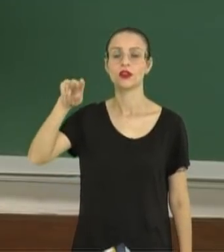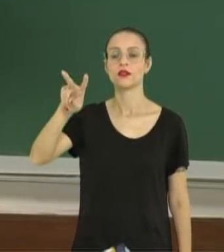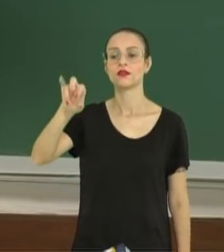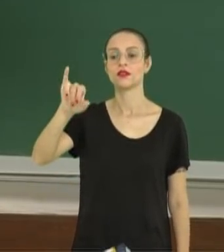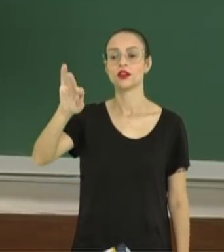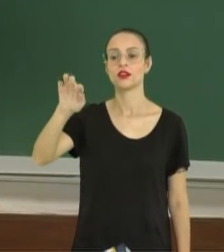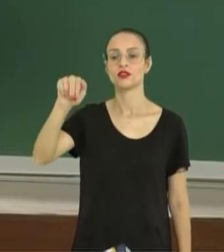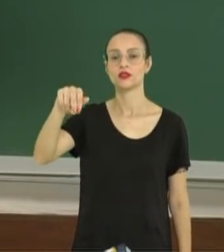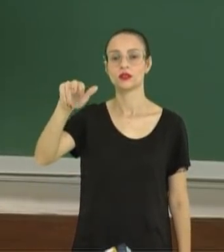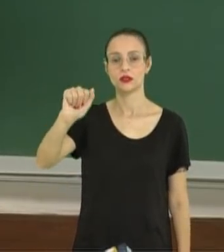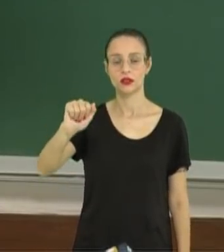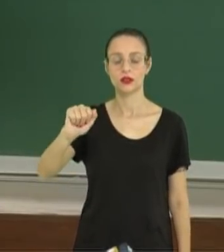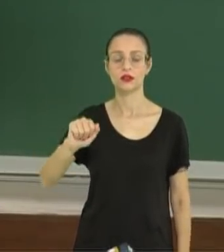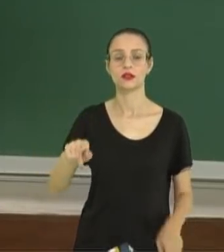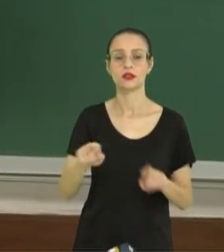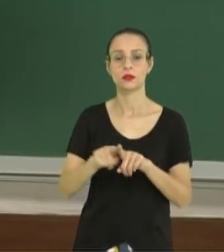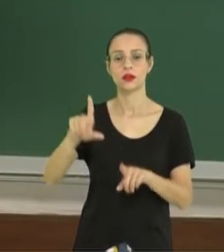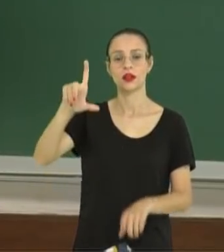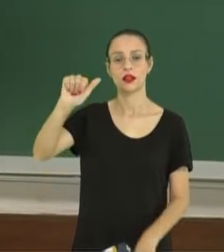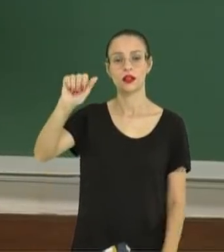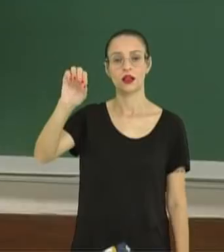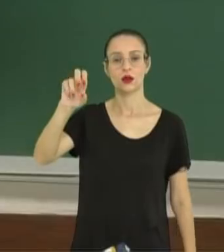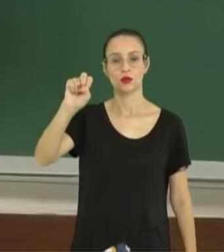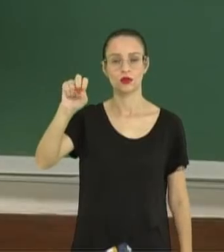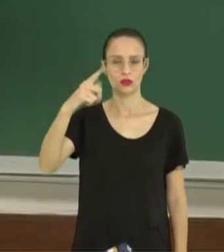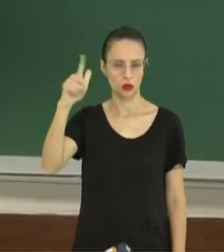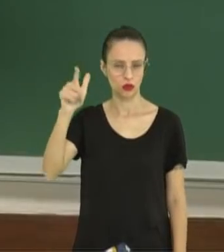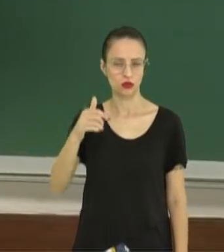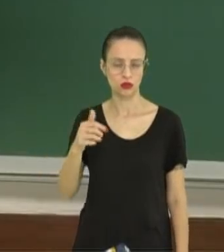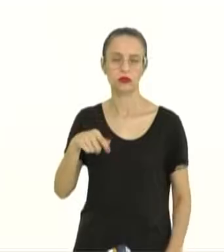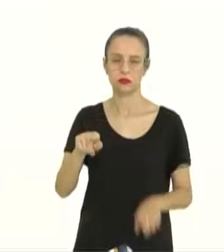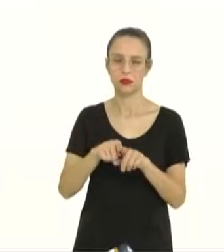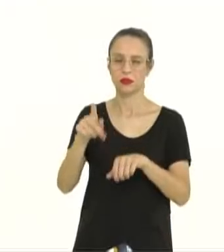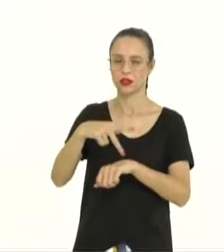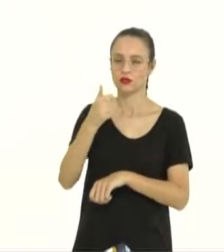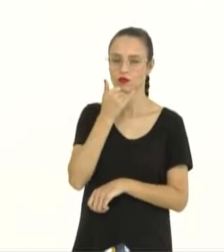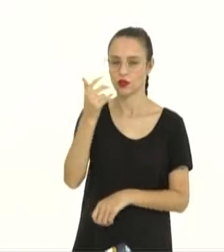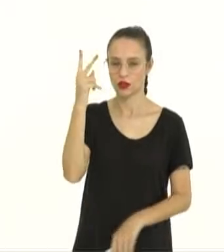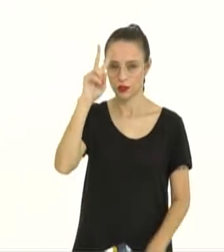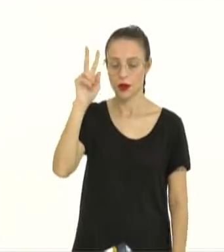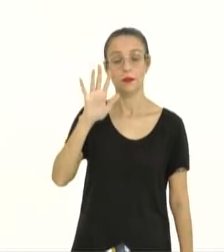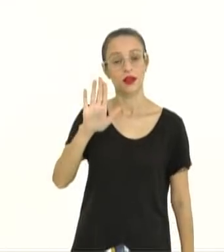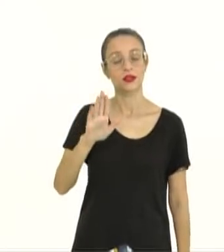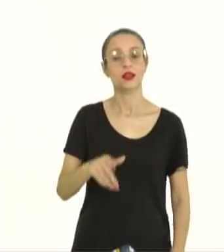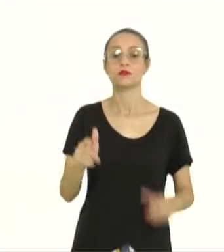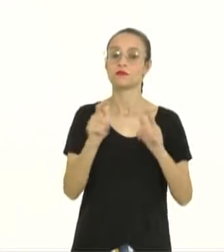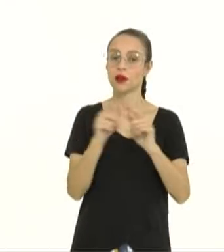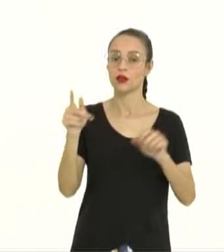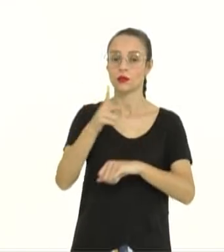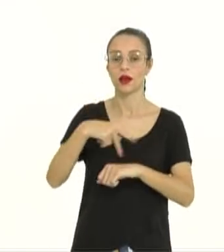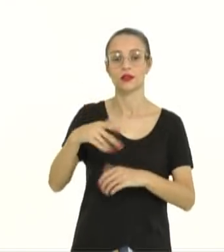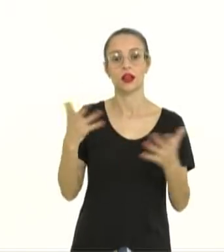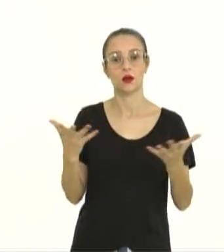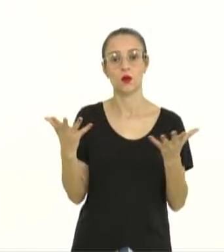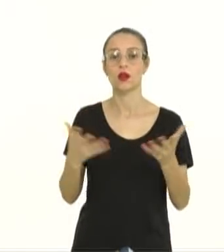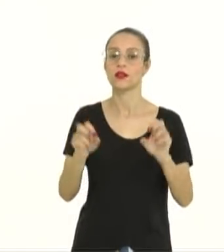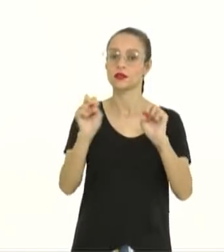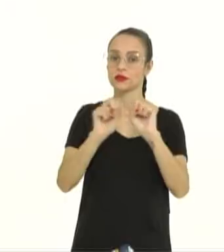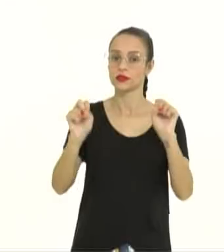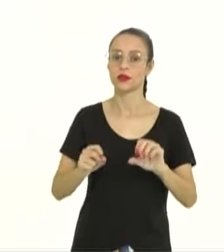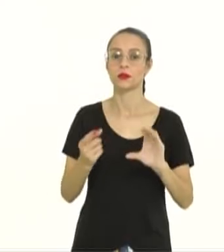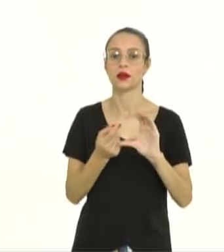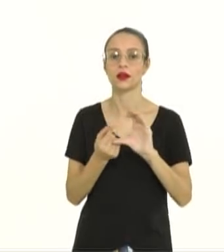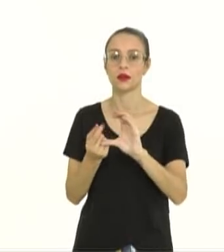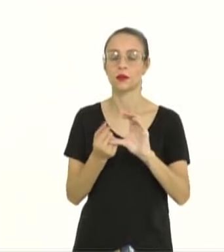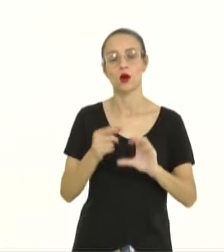o Laos e mais um outro país, desculpa, não vou lembrar. Mas a maioria dos países hoje adota um sistema capitalista ou trabalha até